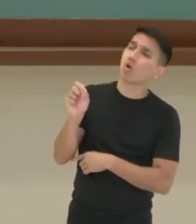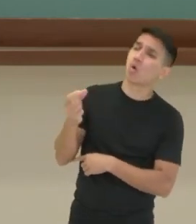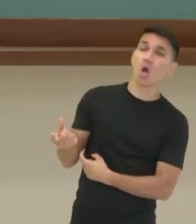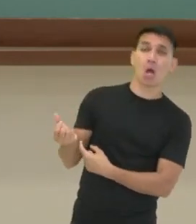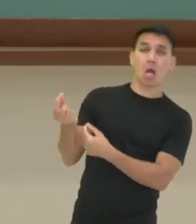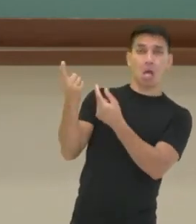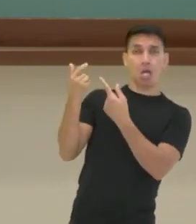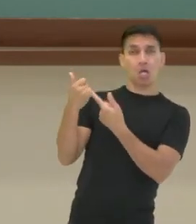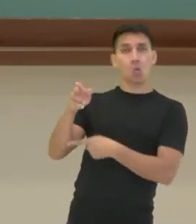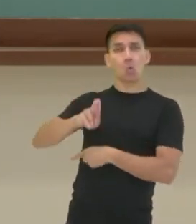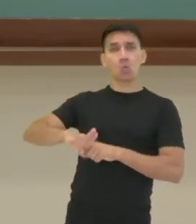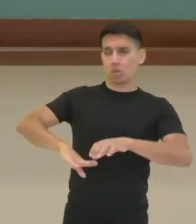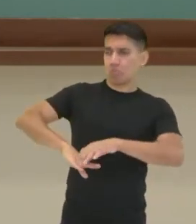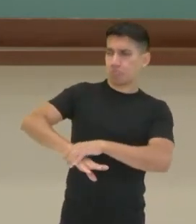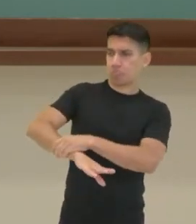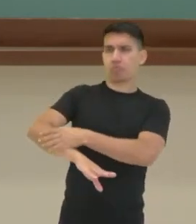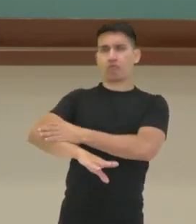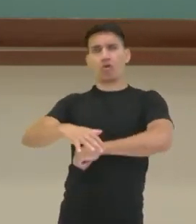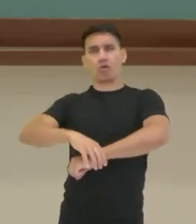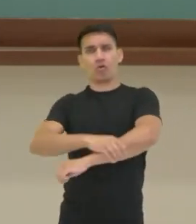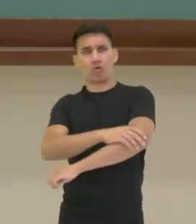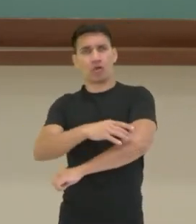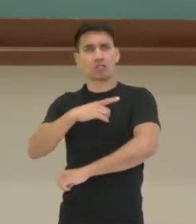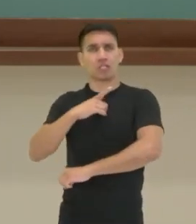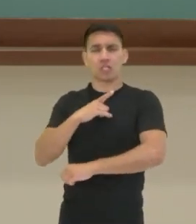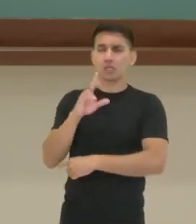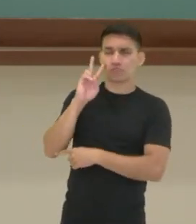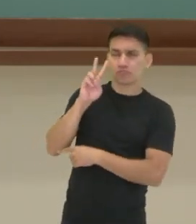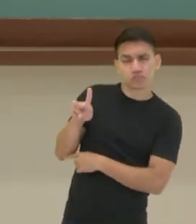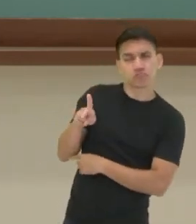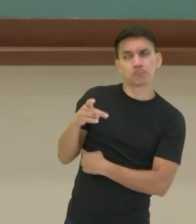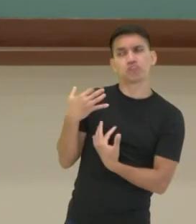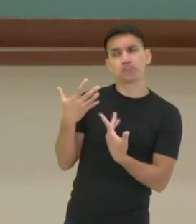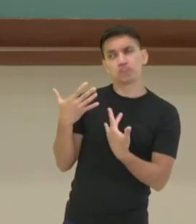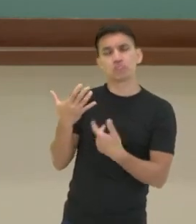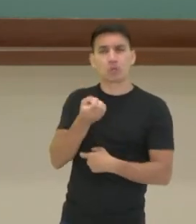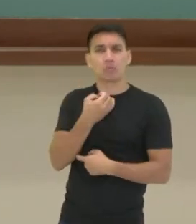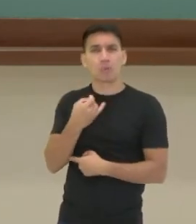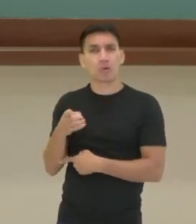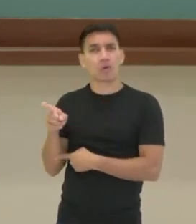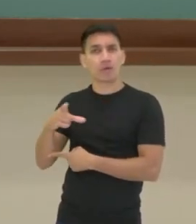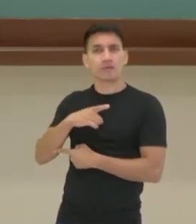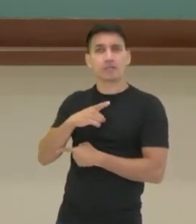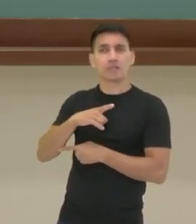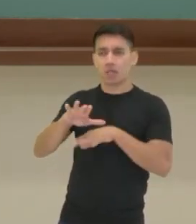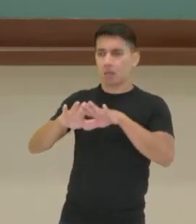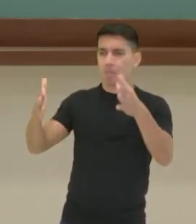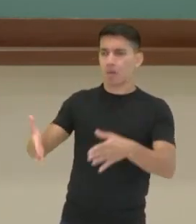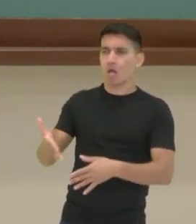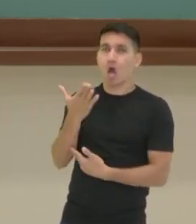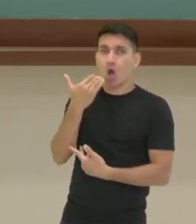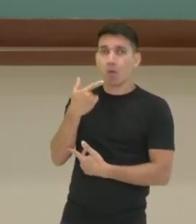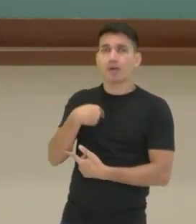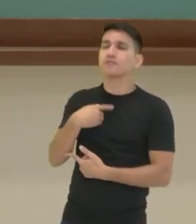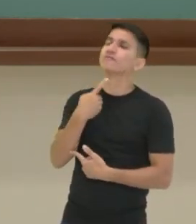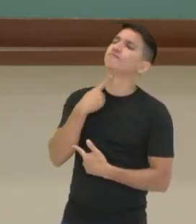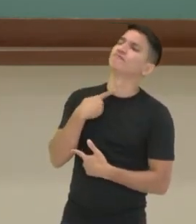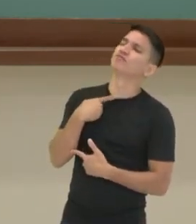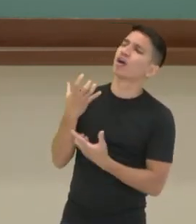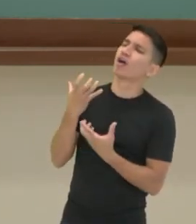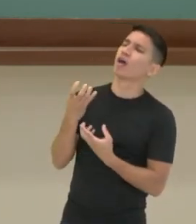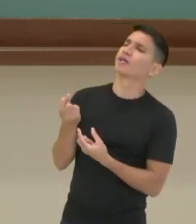usava botas, ele nunca tinha calçado nem calçado. E o rico comerciante tinha uma mesa cheia de comida, ele desejou ser um rico